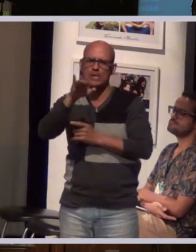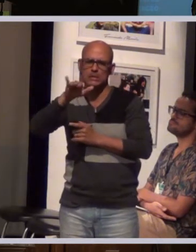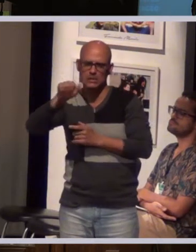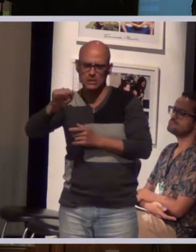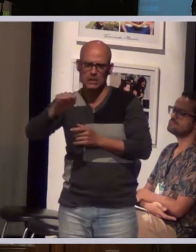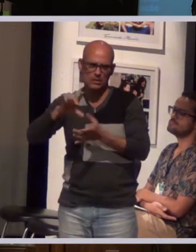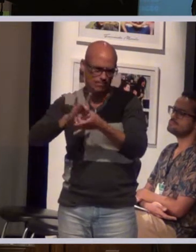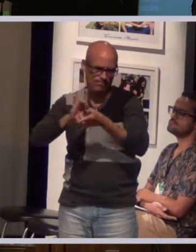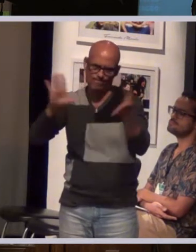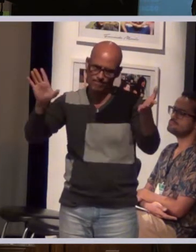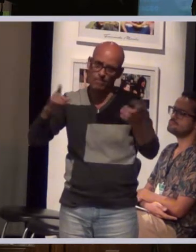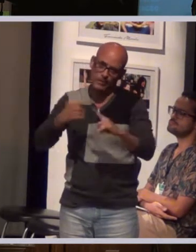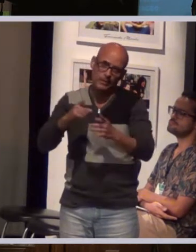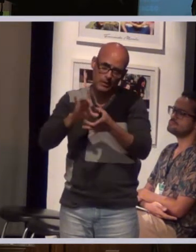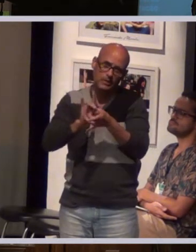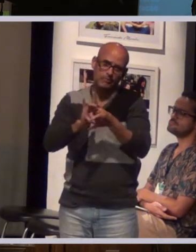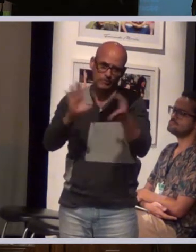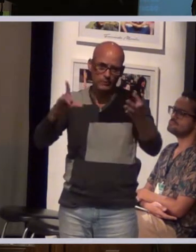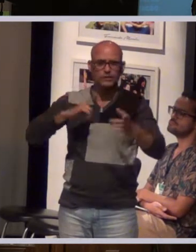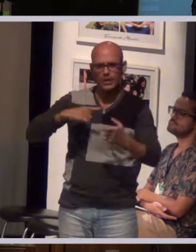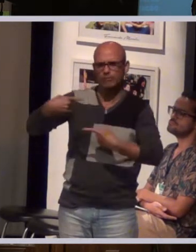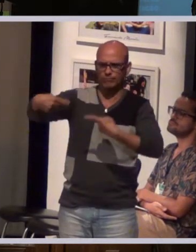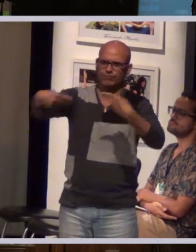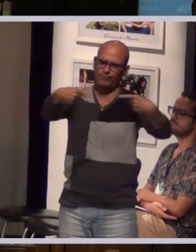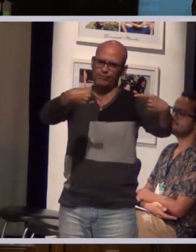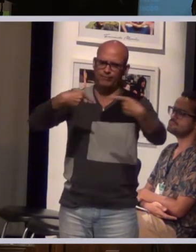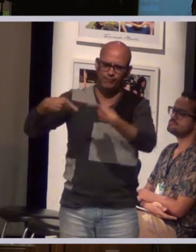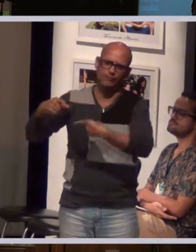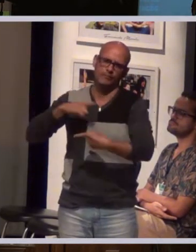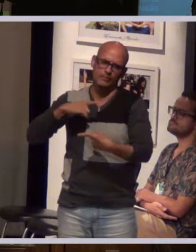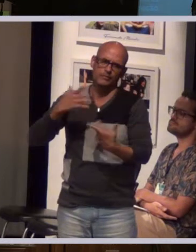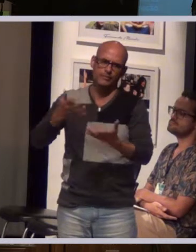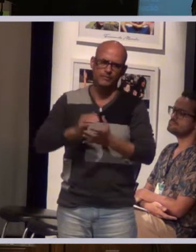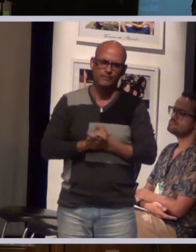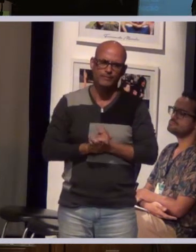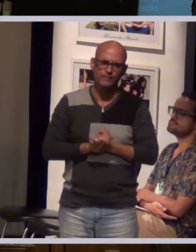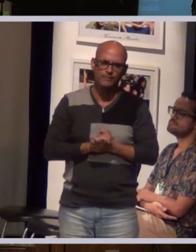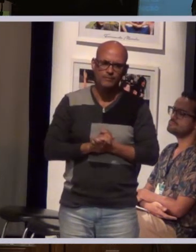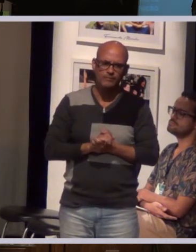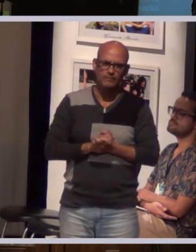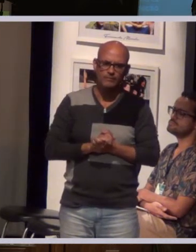a democracia gera conflitos, né? Então,